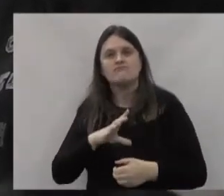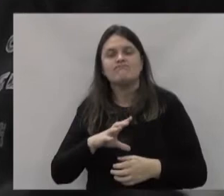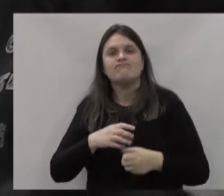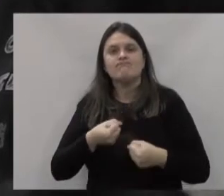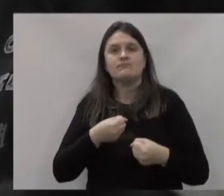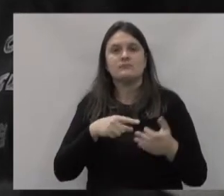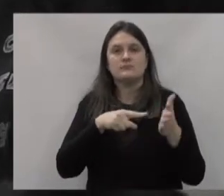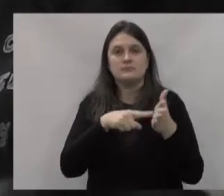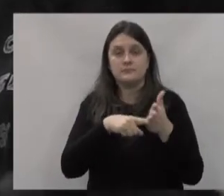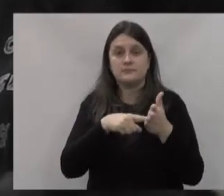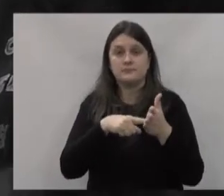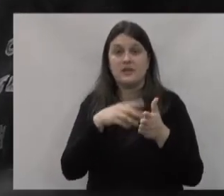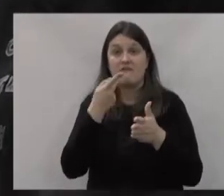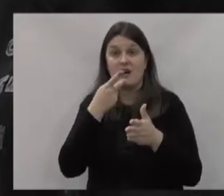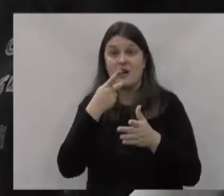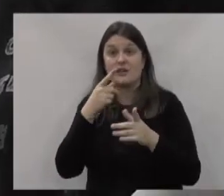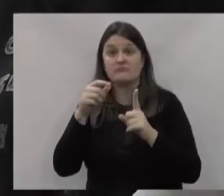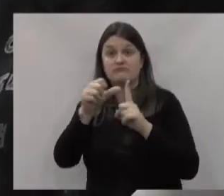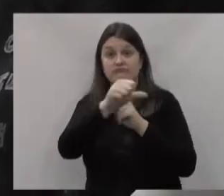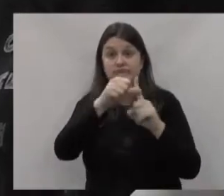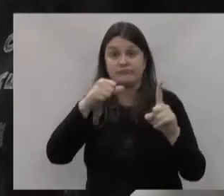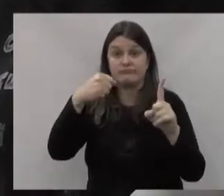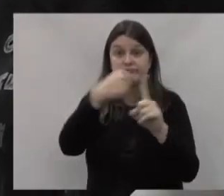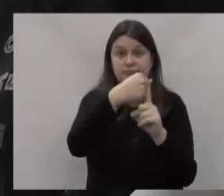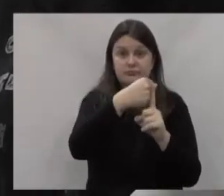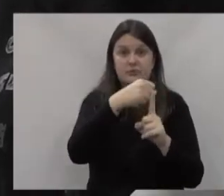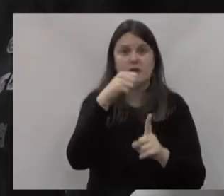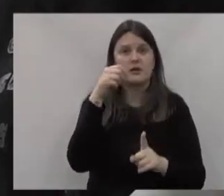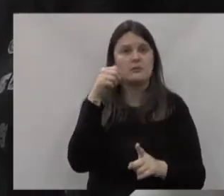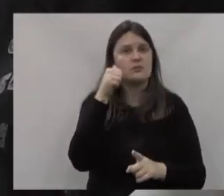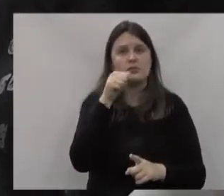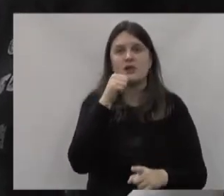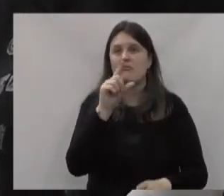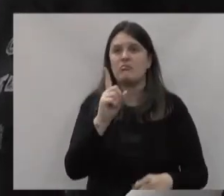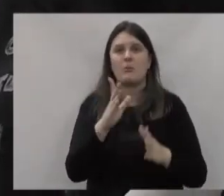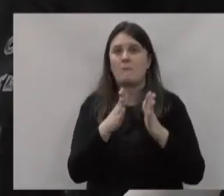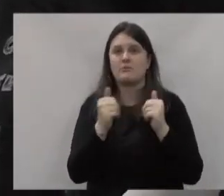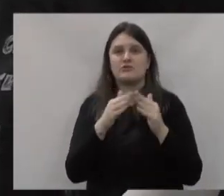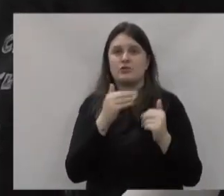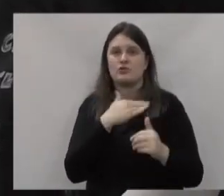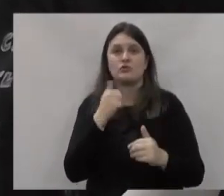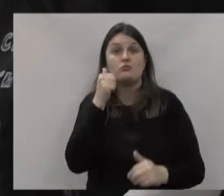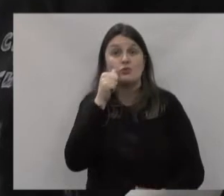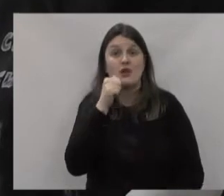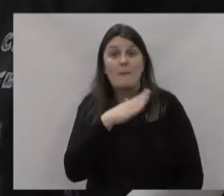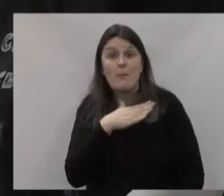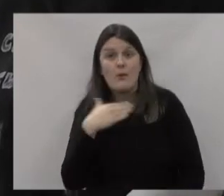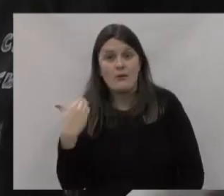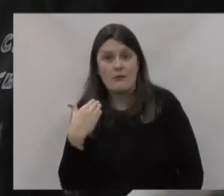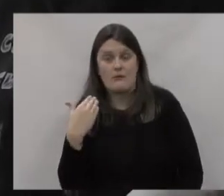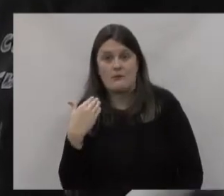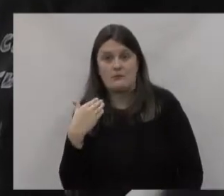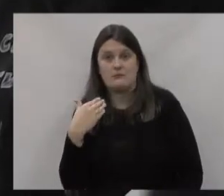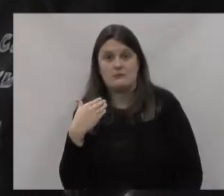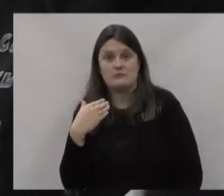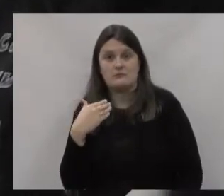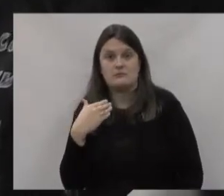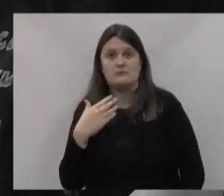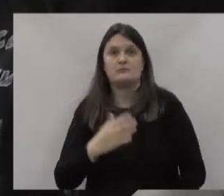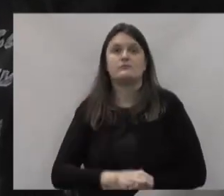a gente está falando aqui de casos de feminicídio, em que elas não pediram ajuda, né? Que já aconteceu para virar